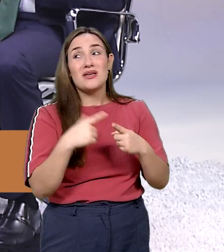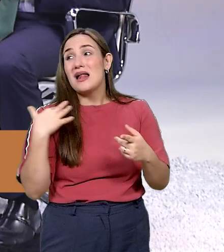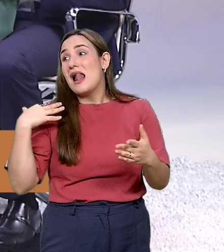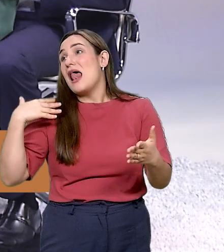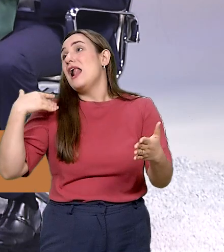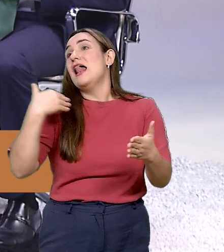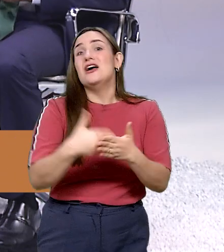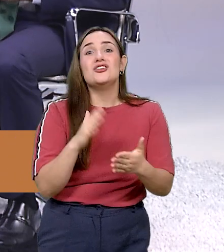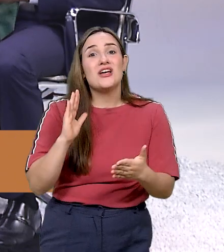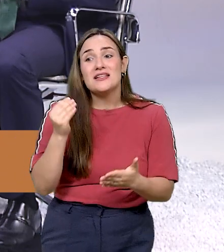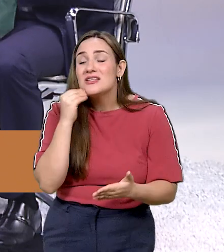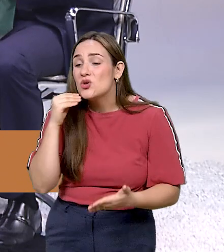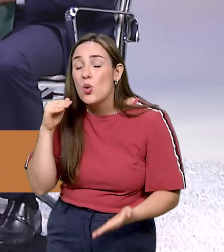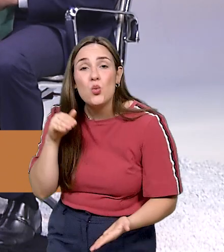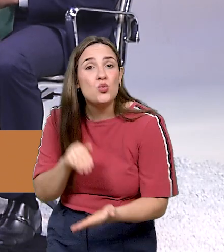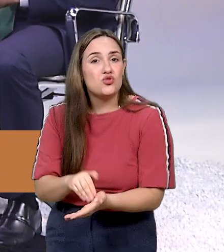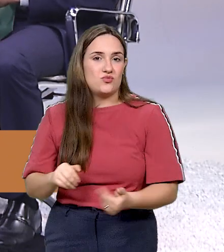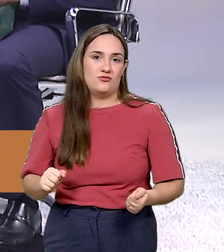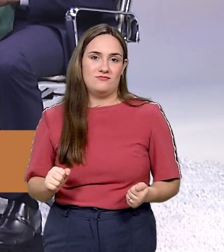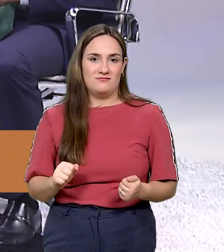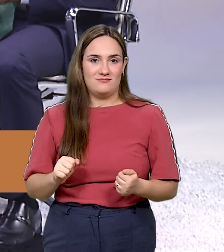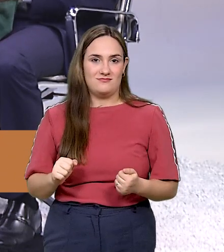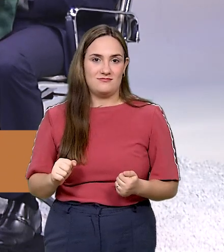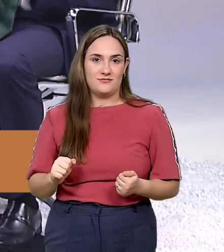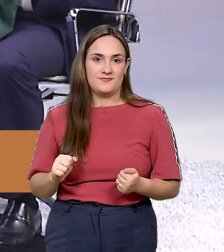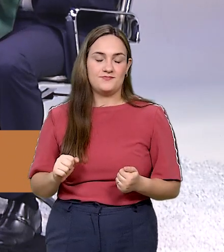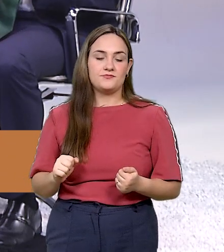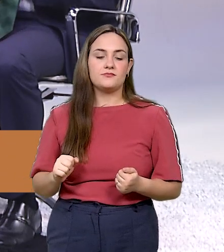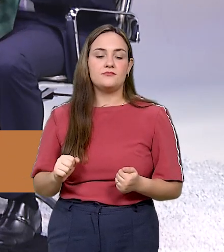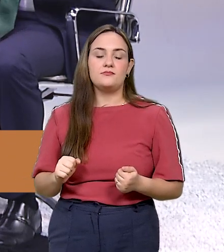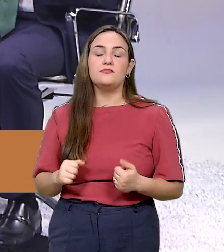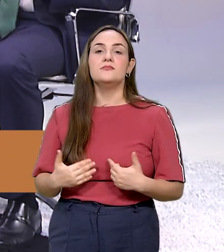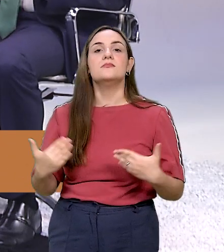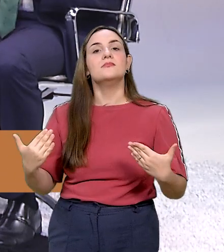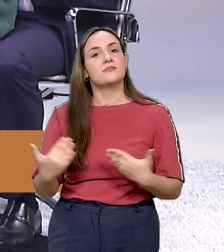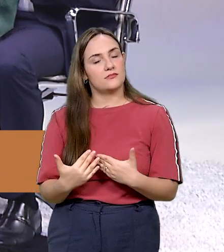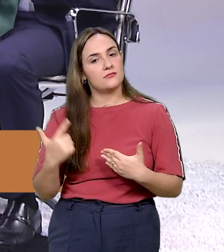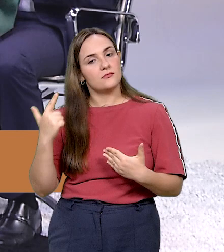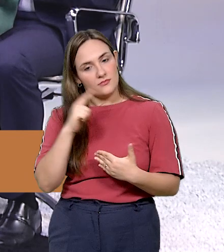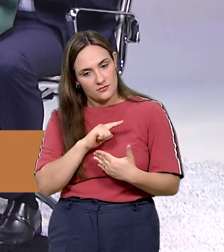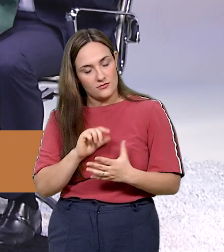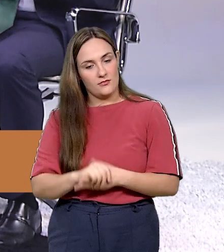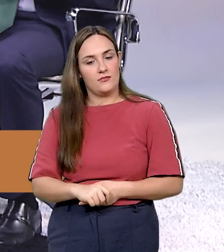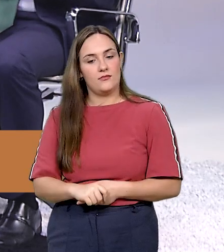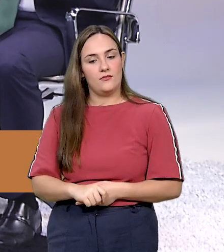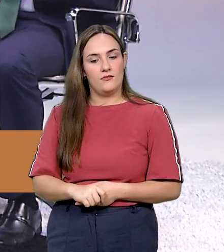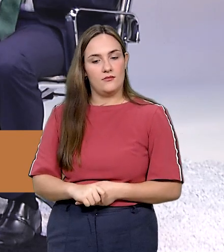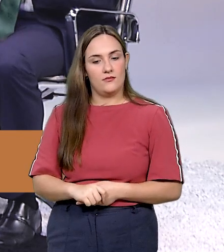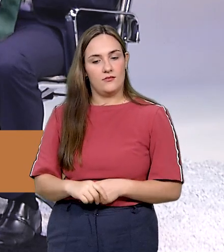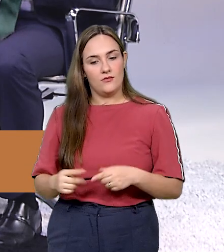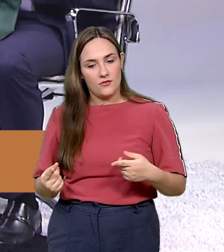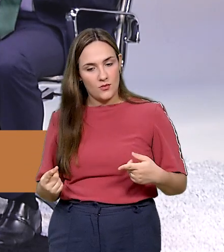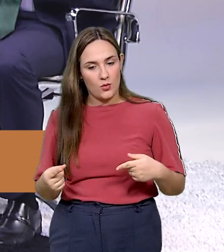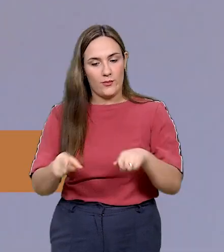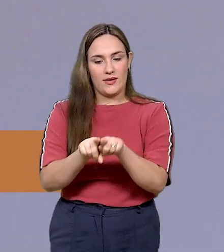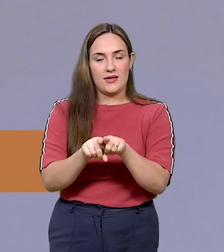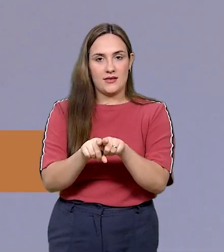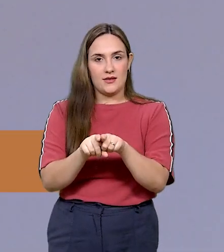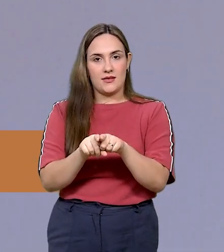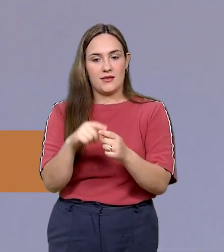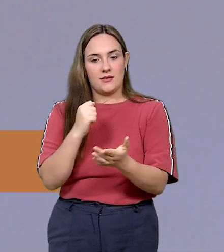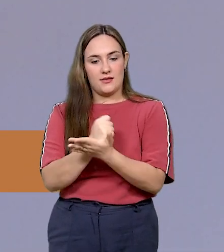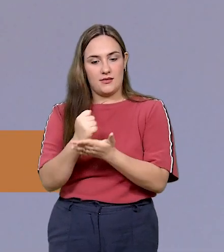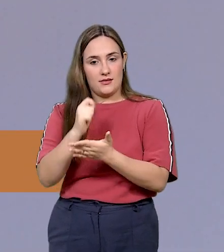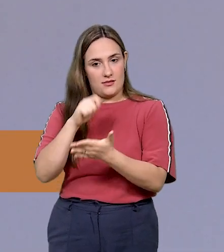que nós estamos buscando, na verdade, é a solução. E, para construir essa questão de acordos, de